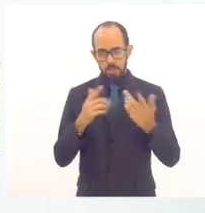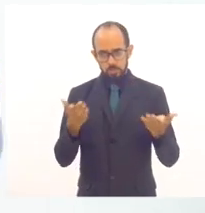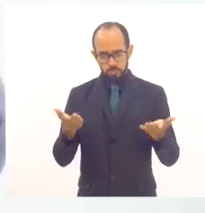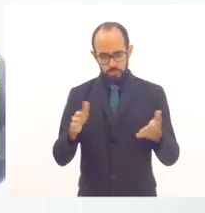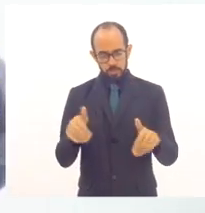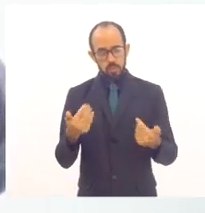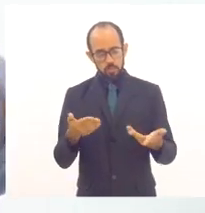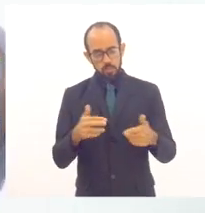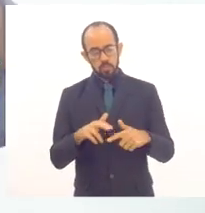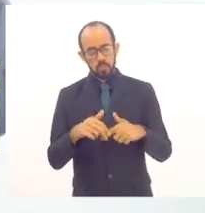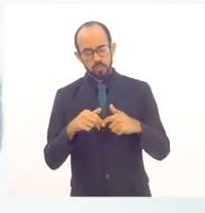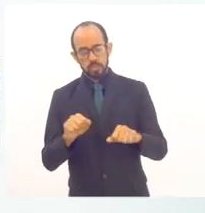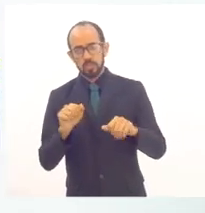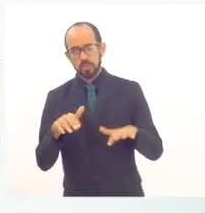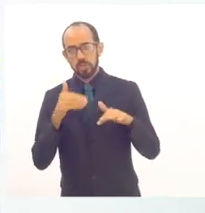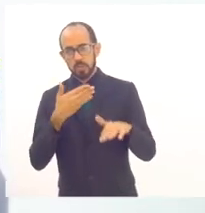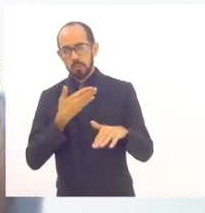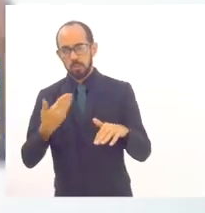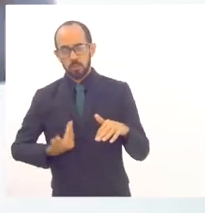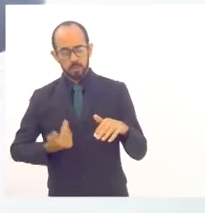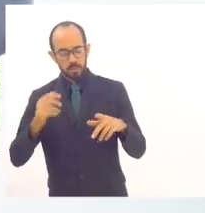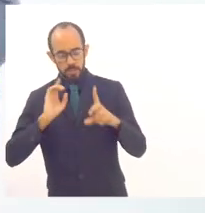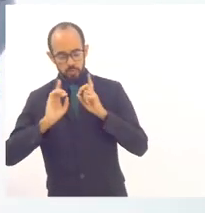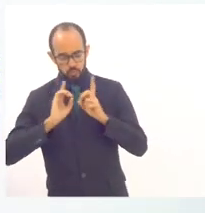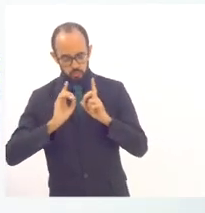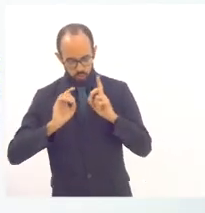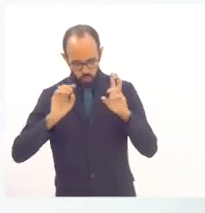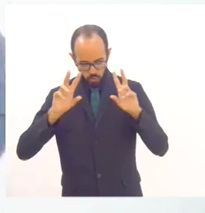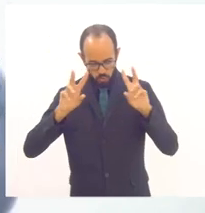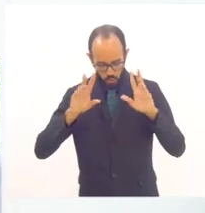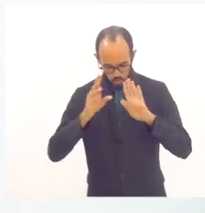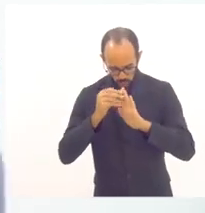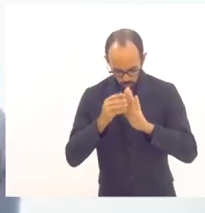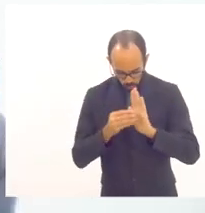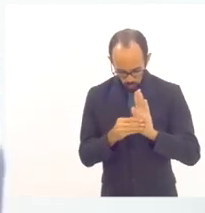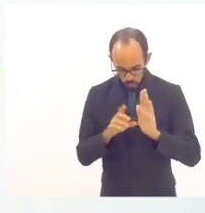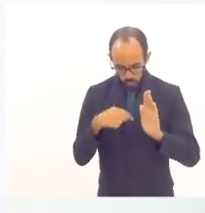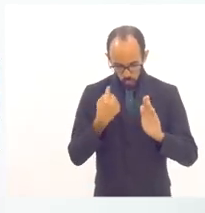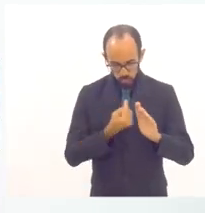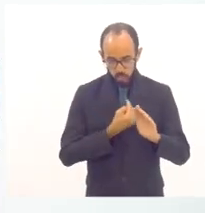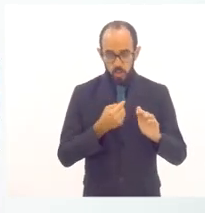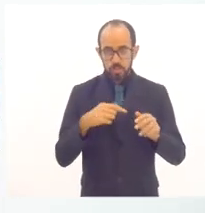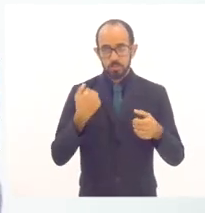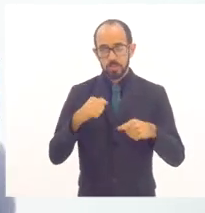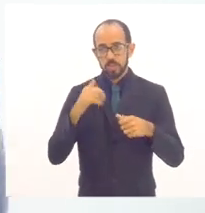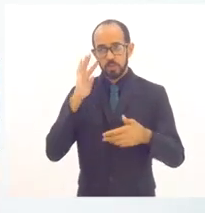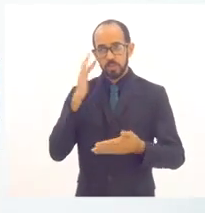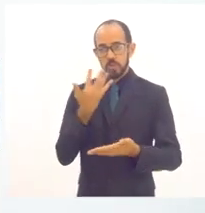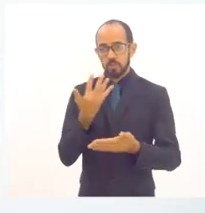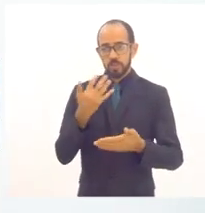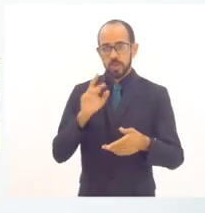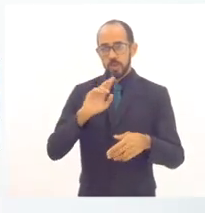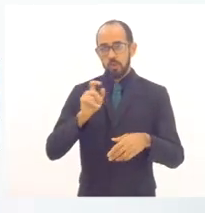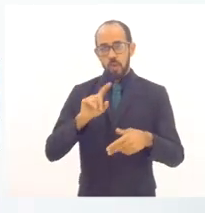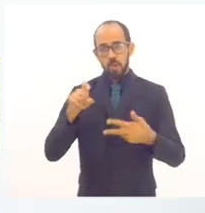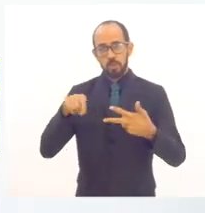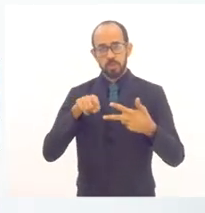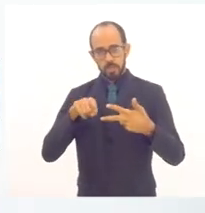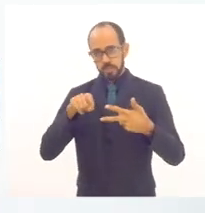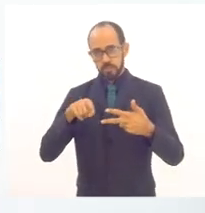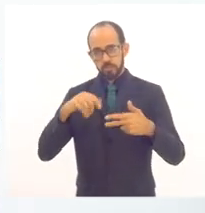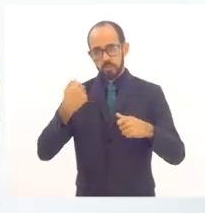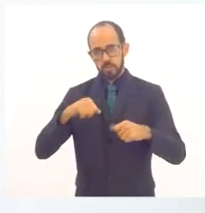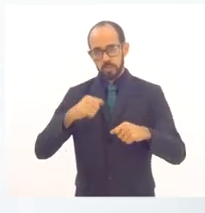audiência pública veio para cá para discutir o conteúdo, e somos nós que temos que decidir. Não é o Poder Executivo que tem que